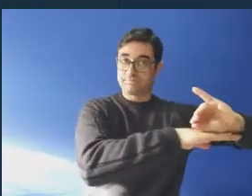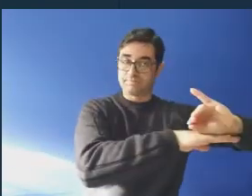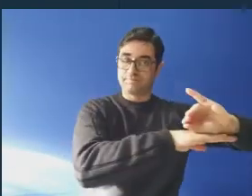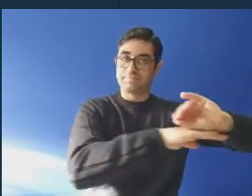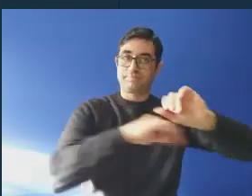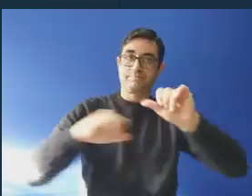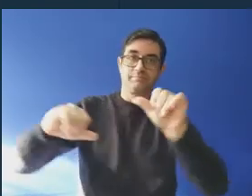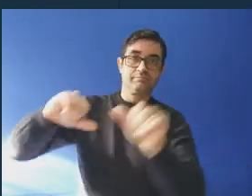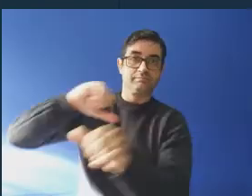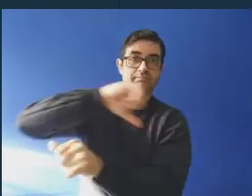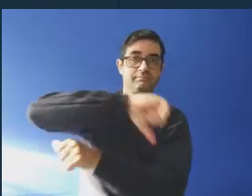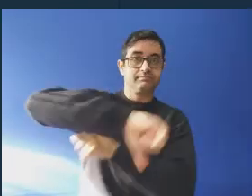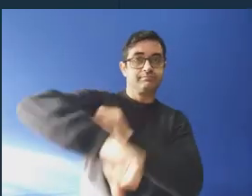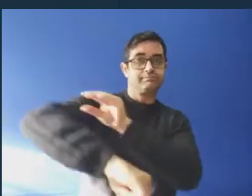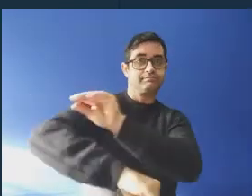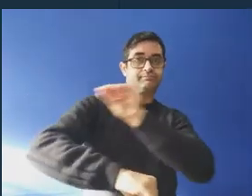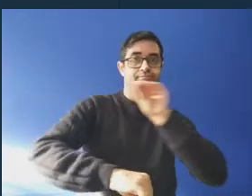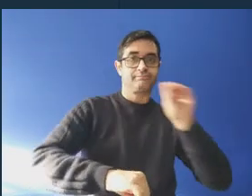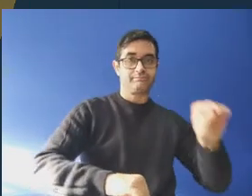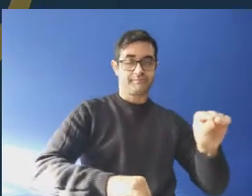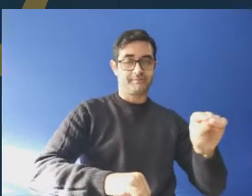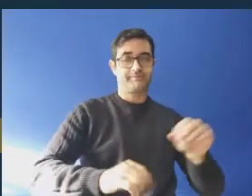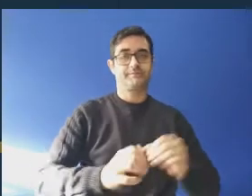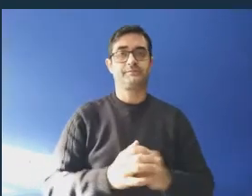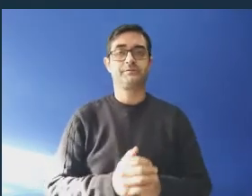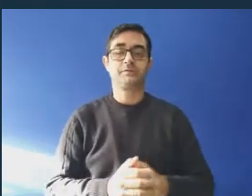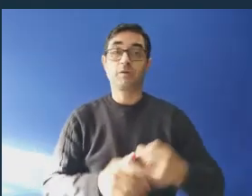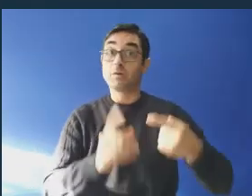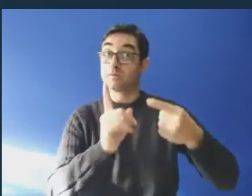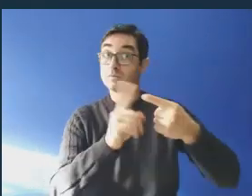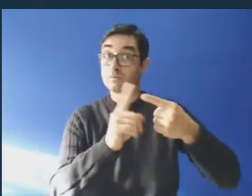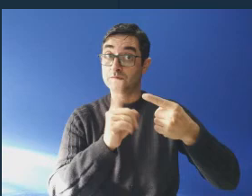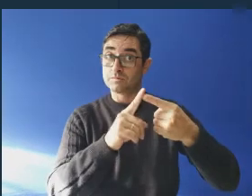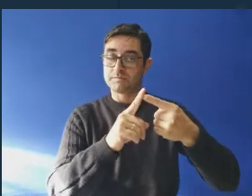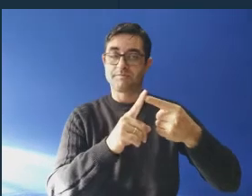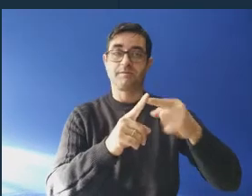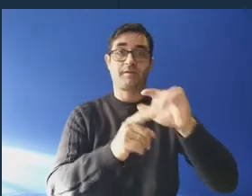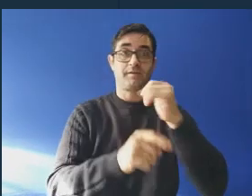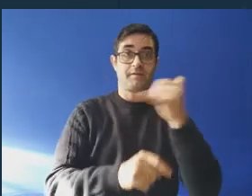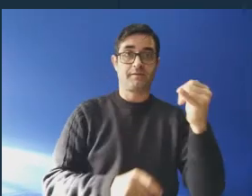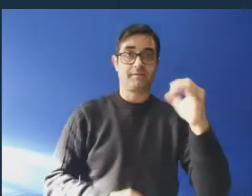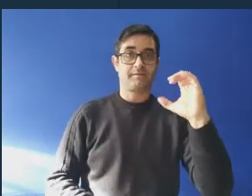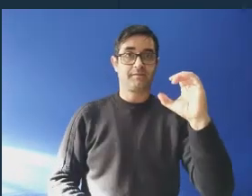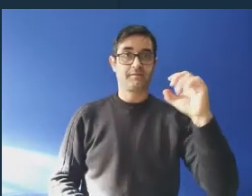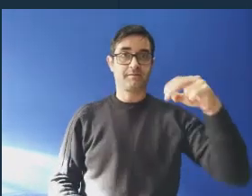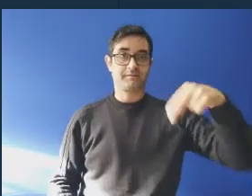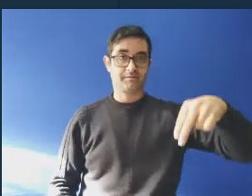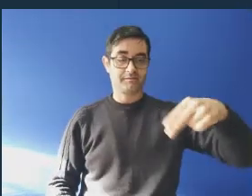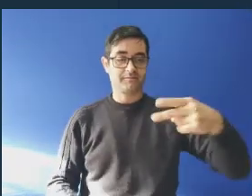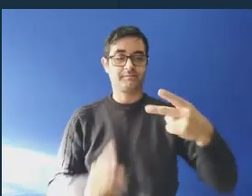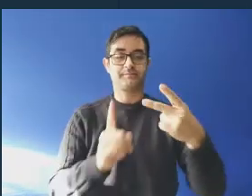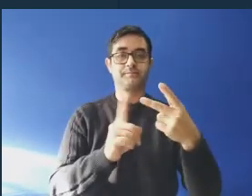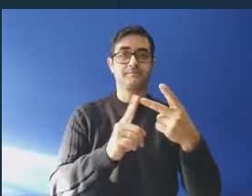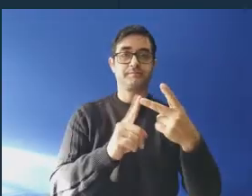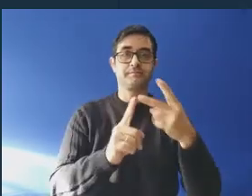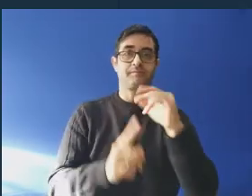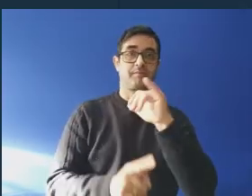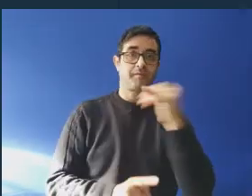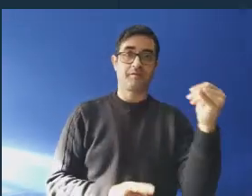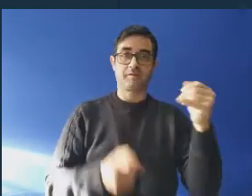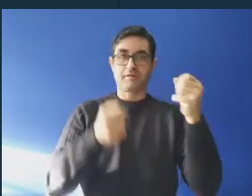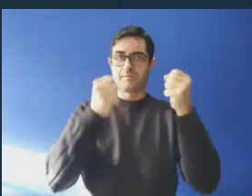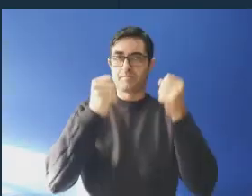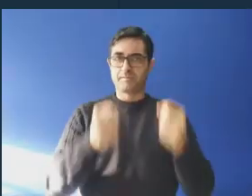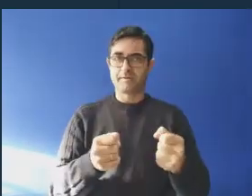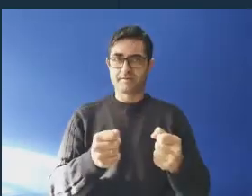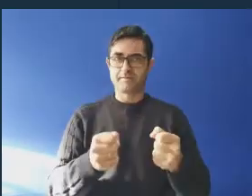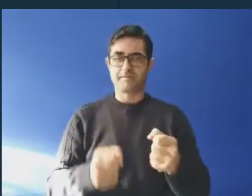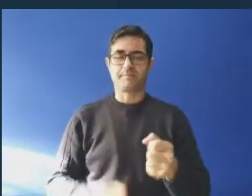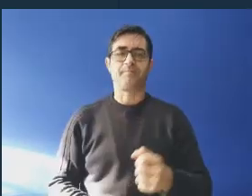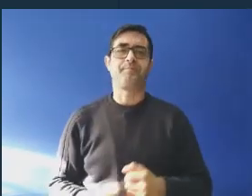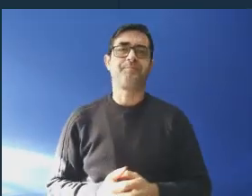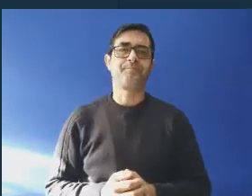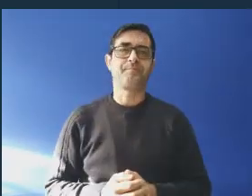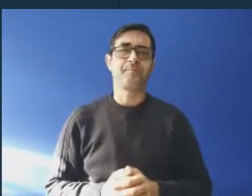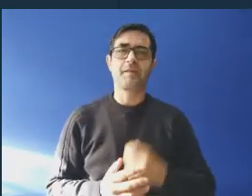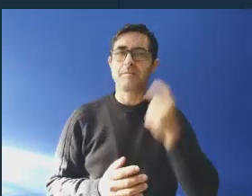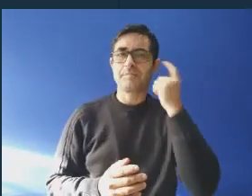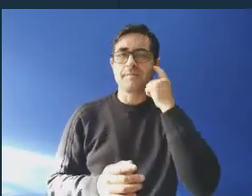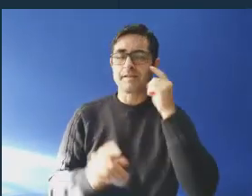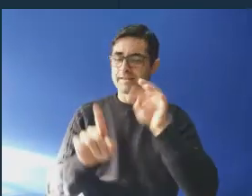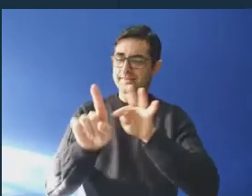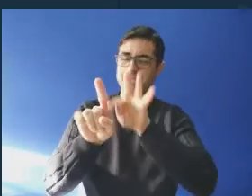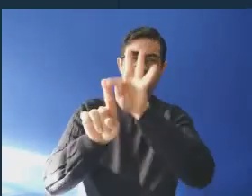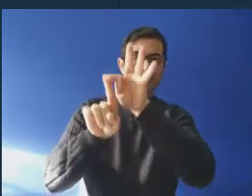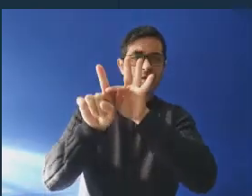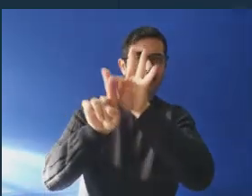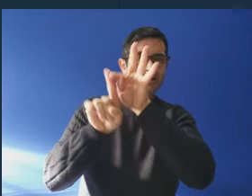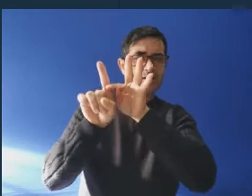energia: energia cinética ou energia potencial. Bom, se a gente pensar na temperatura, por exemplo, a temperatura é energia cinética.